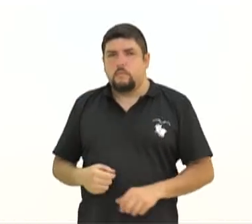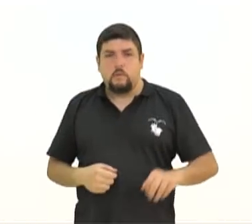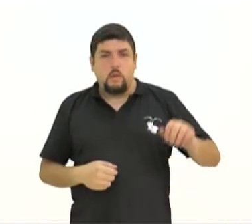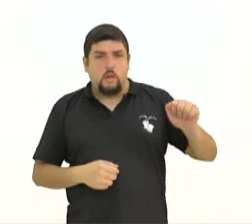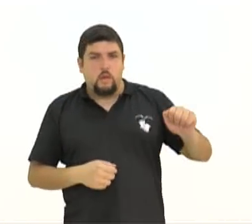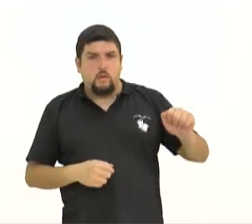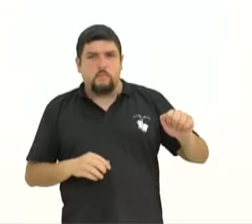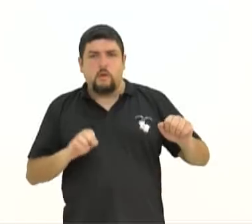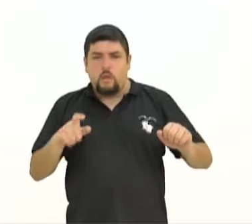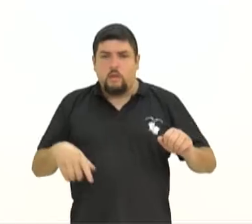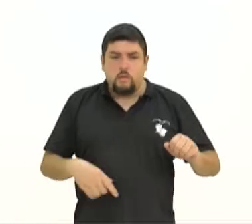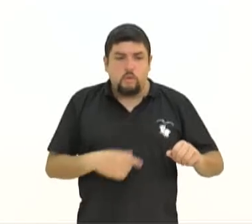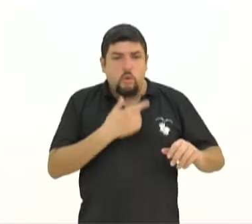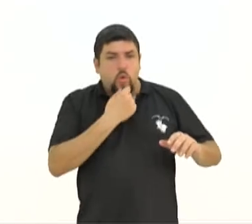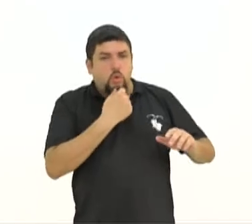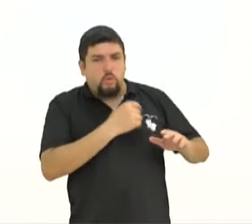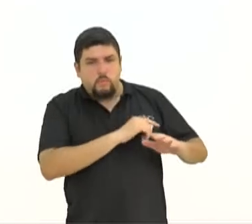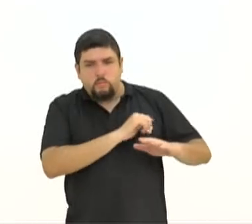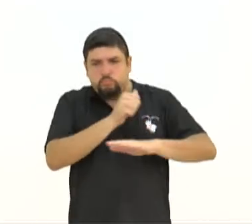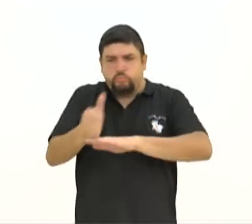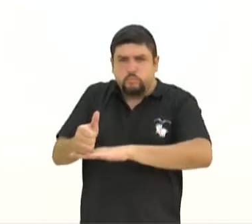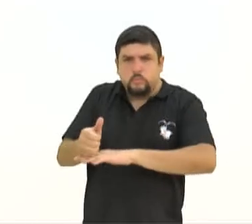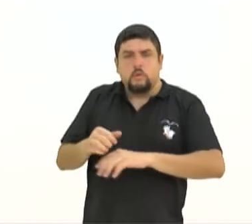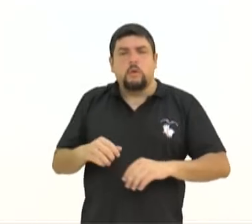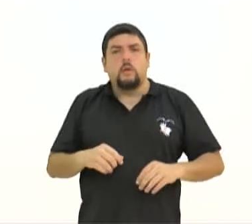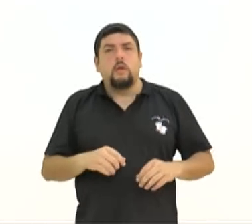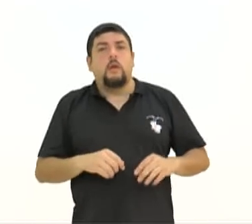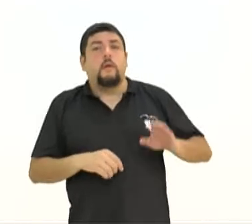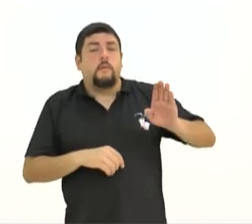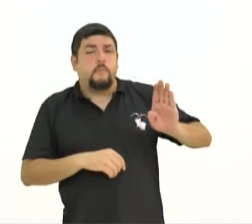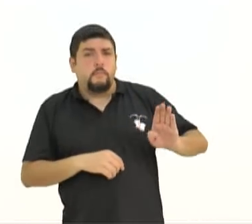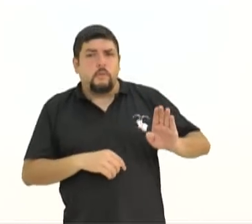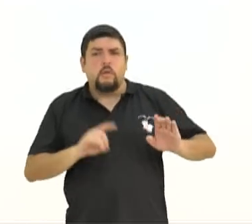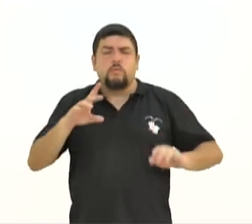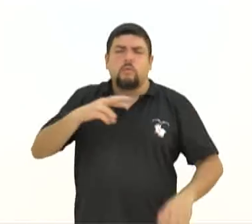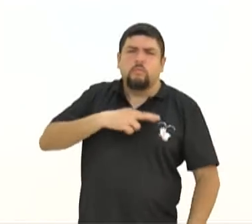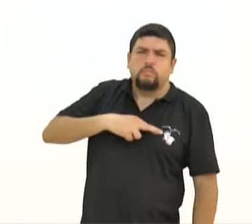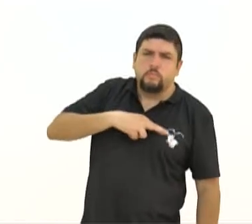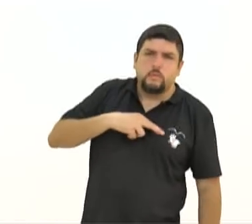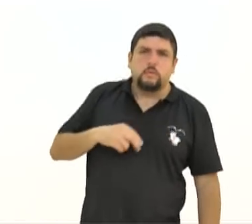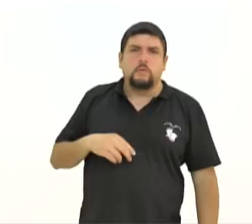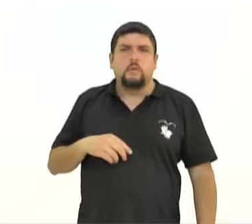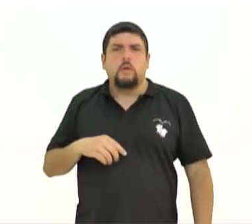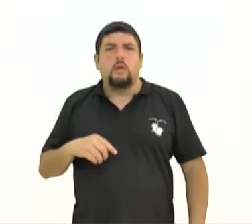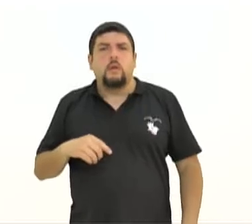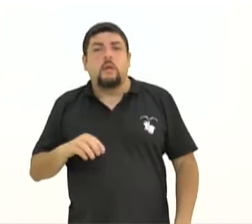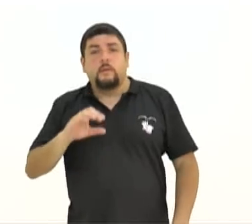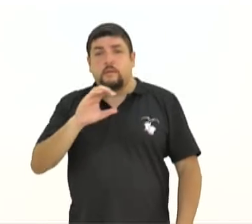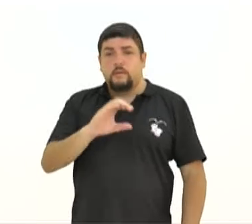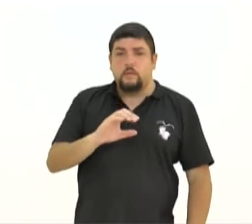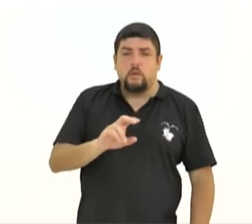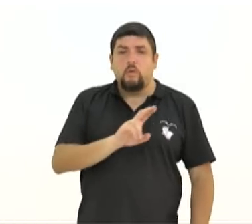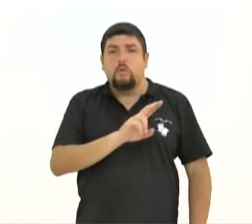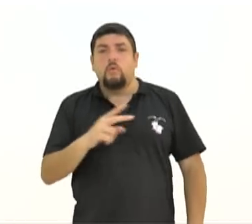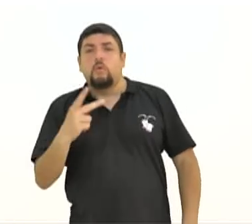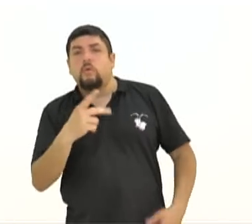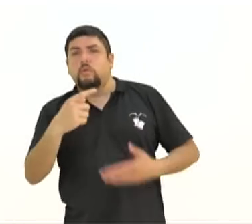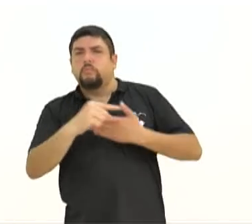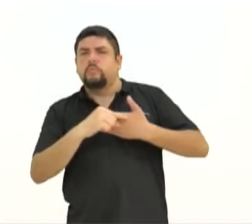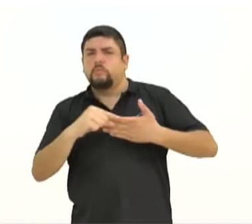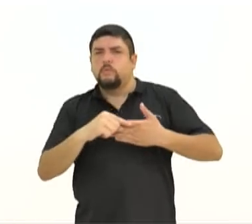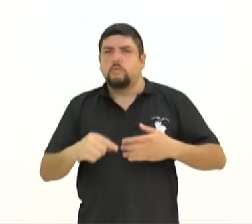pela obra. B, indica apenas um romance. C, menciona o personagem. Ou D, a